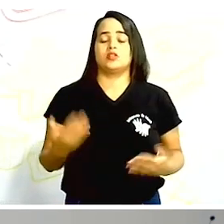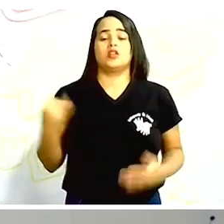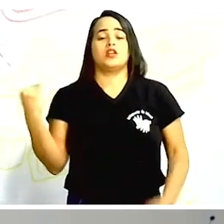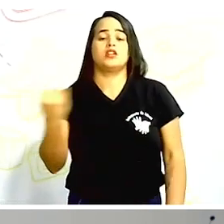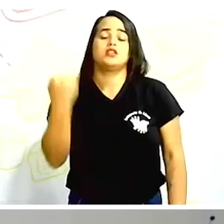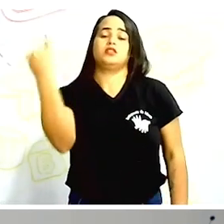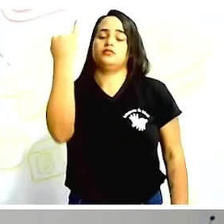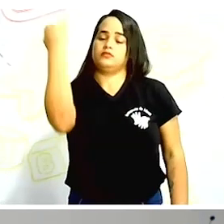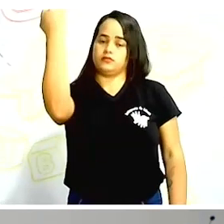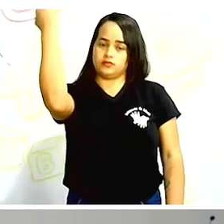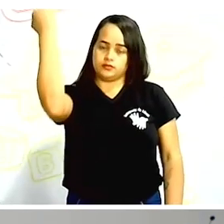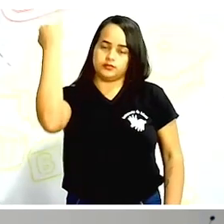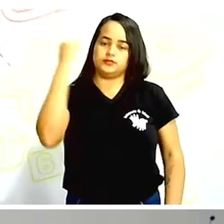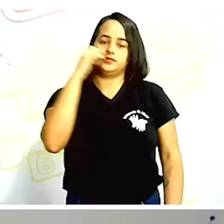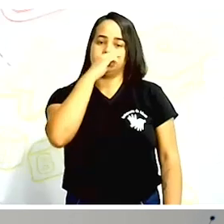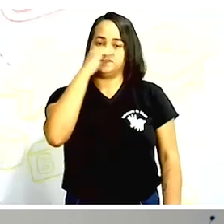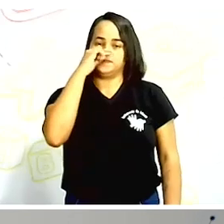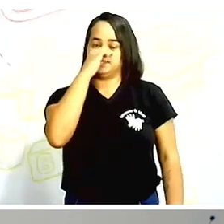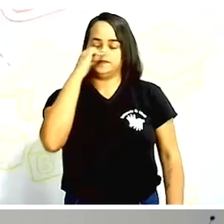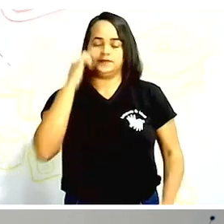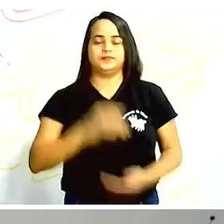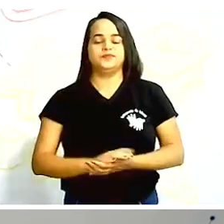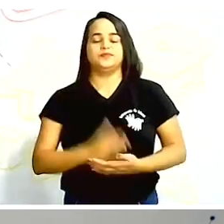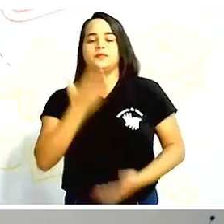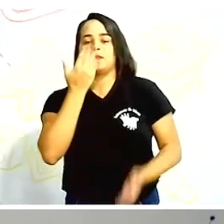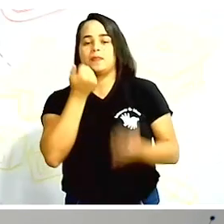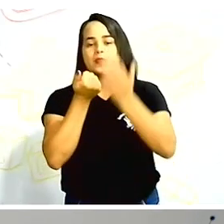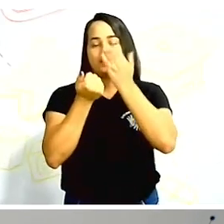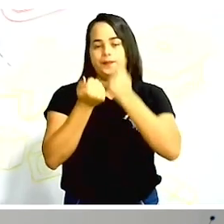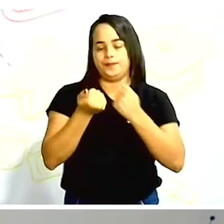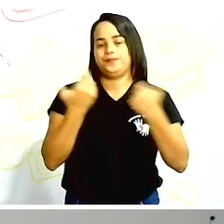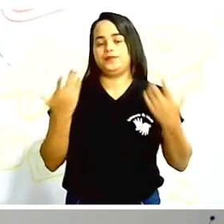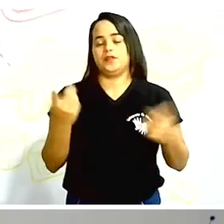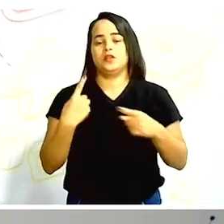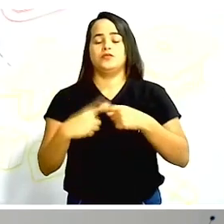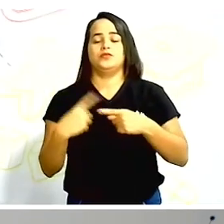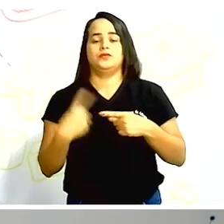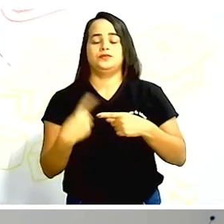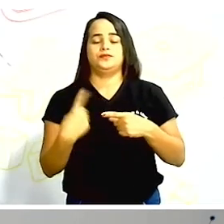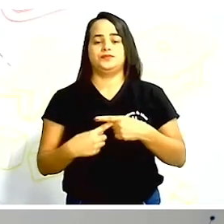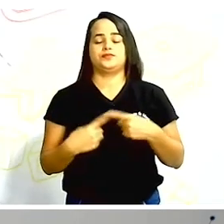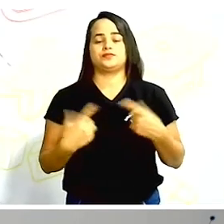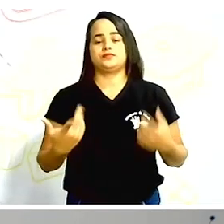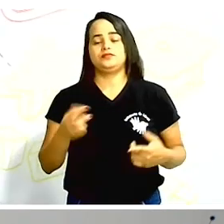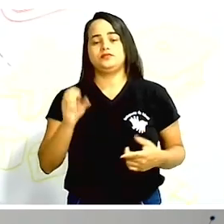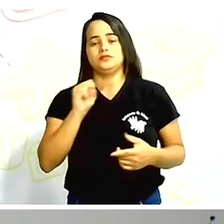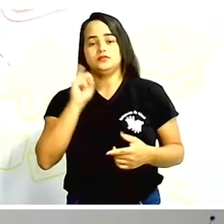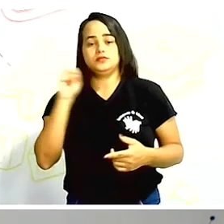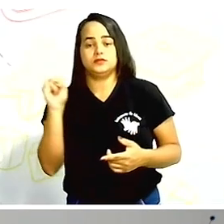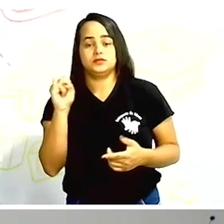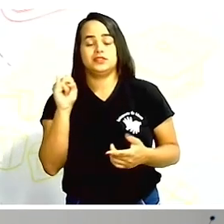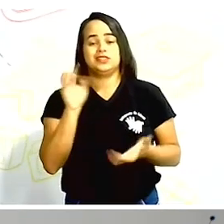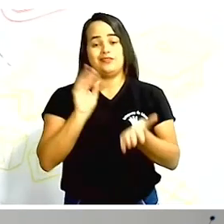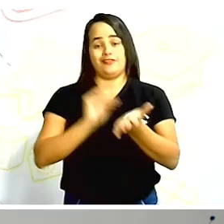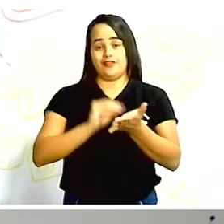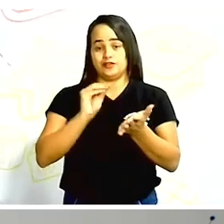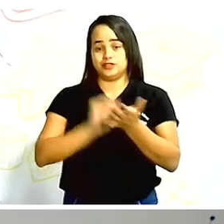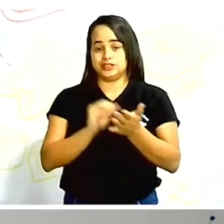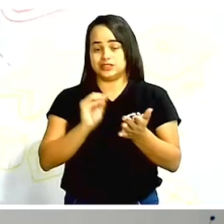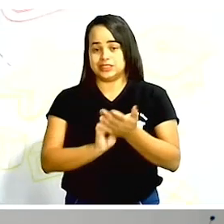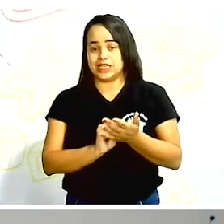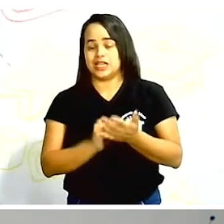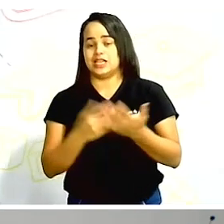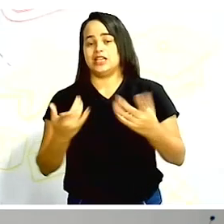importante ter essa alimentação com esses alimentos. Por quê? Porque se acontecer uma deficiência aí,